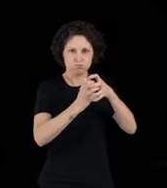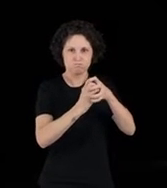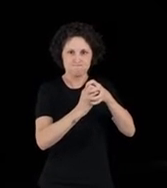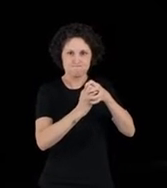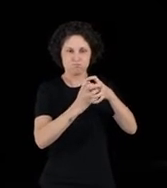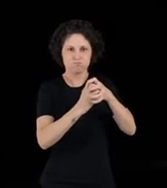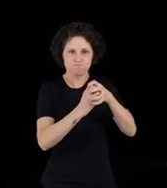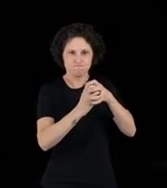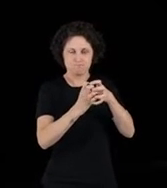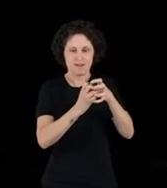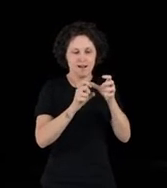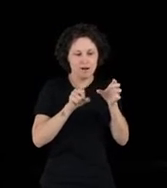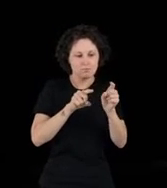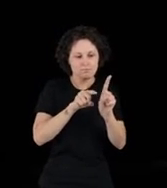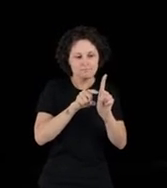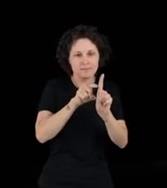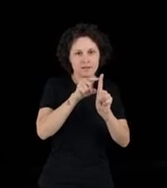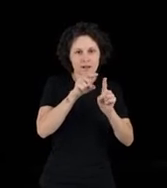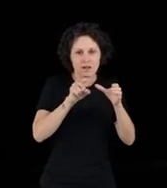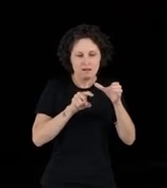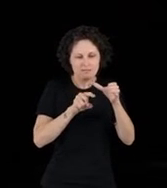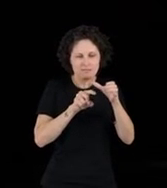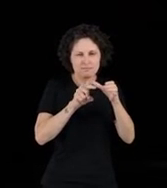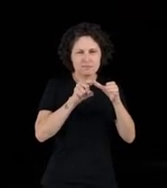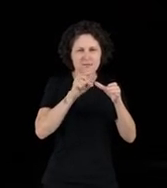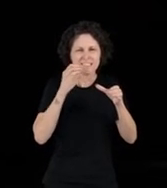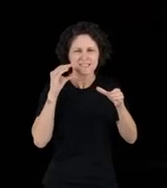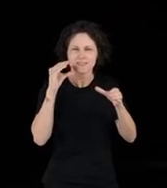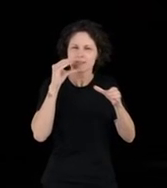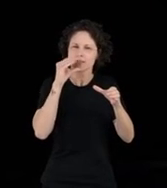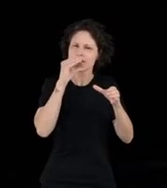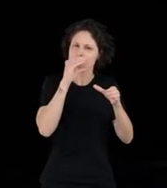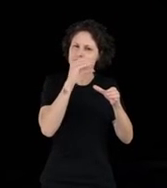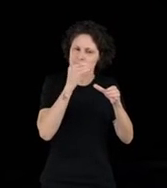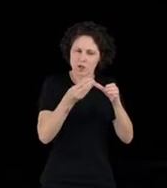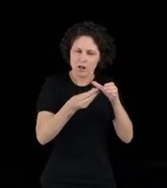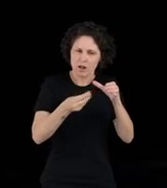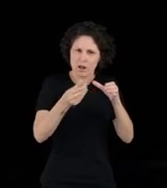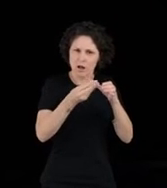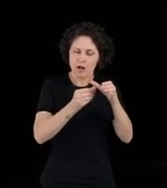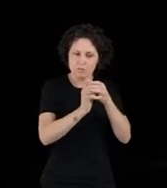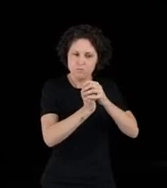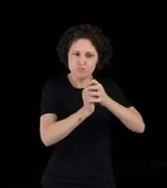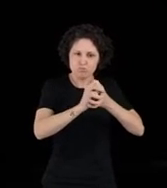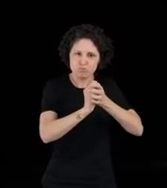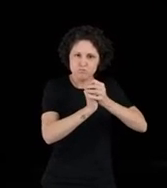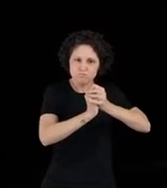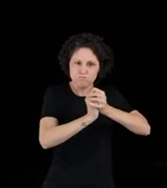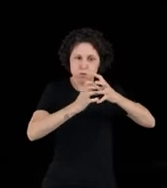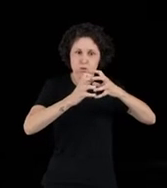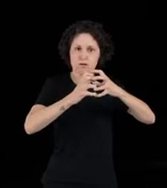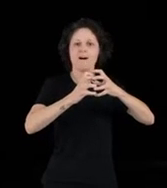grão também encontramos o amido em seu estado sólido, mas com o aumento da temperatura ele fica gelatinoso e se